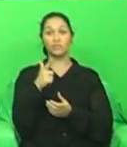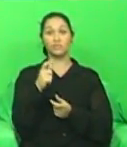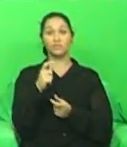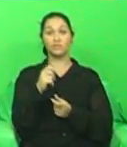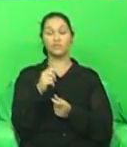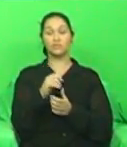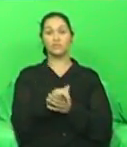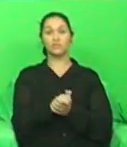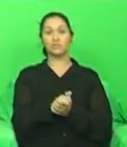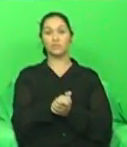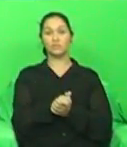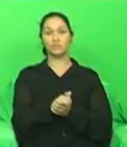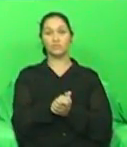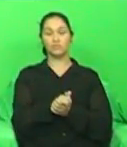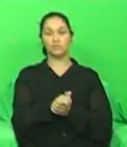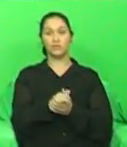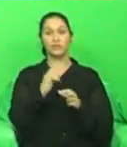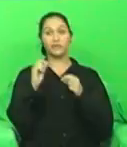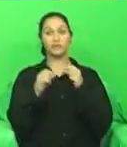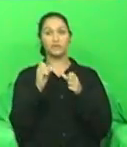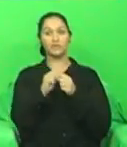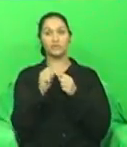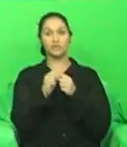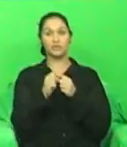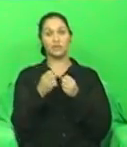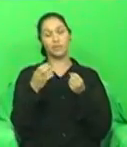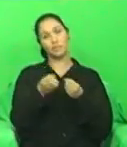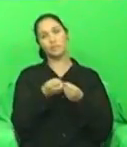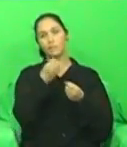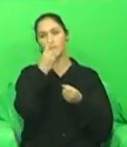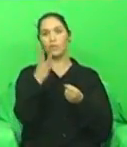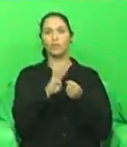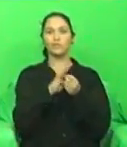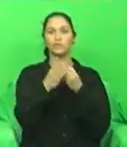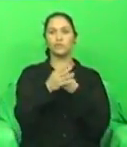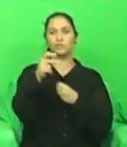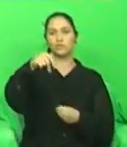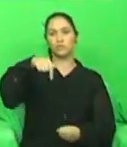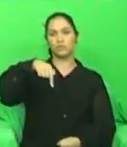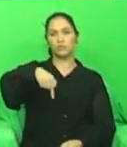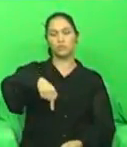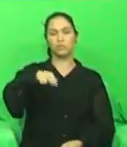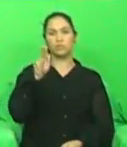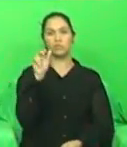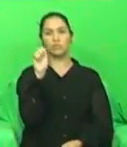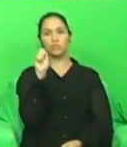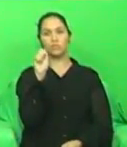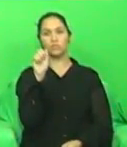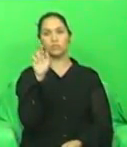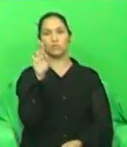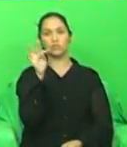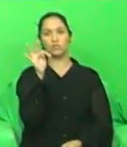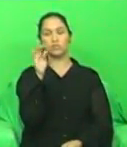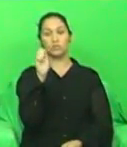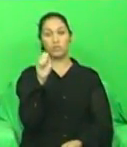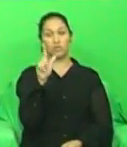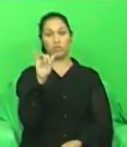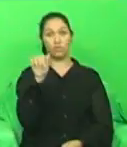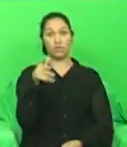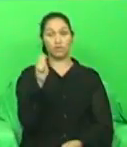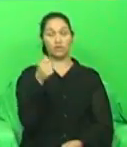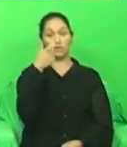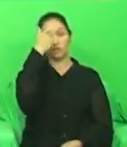então a da quarta linha não posso falar porque não tenho ido lá mas as duas que eu tenho ido direto